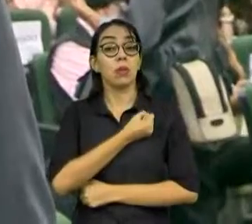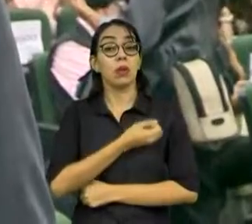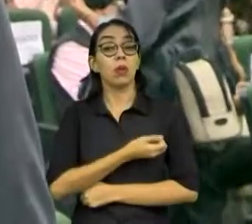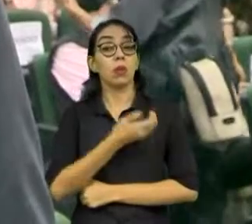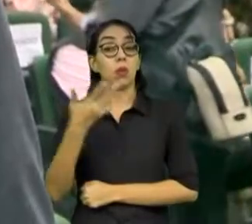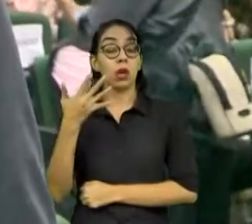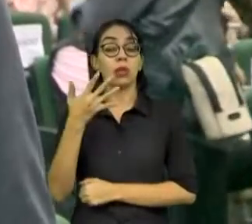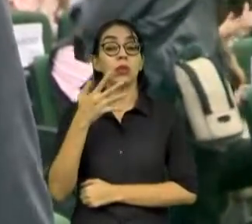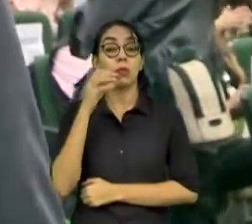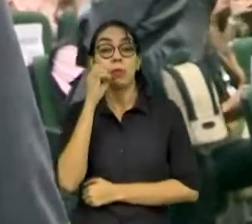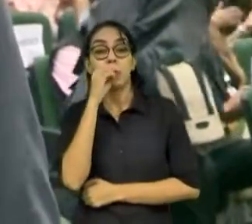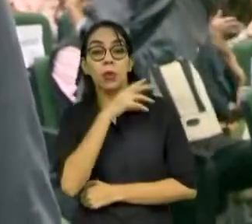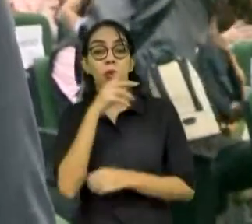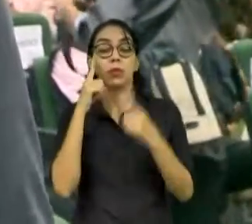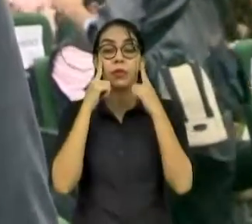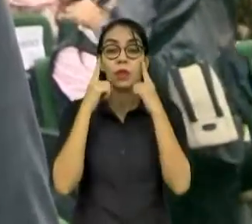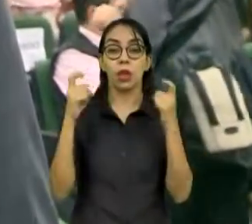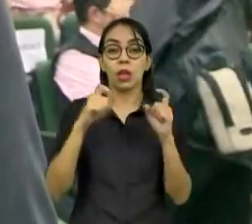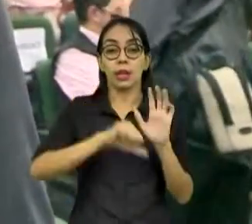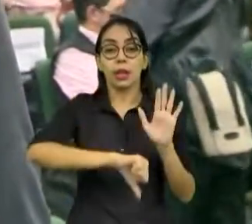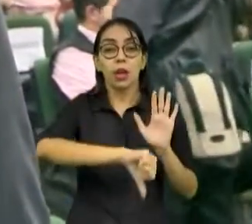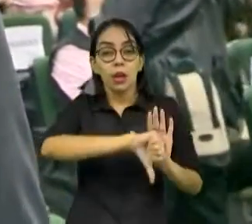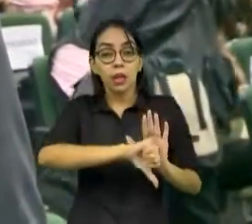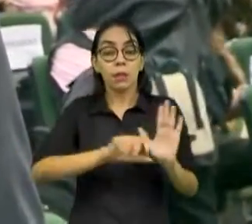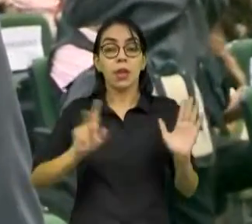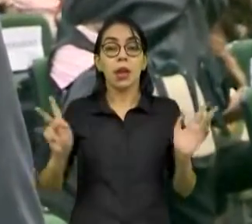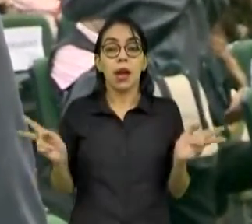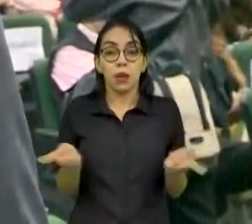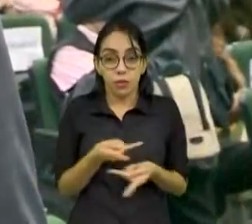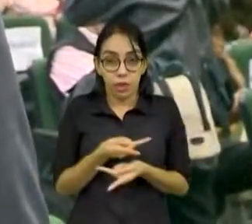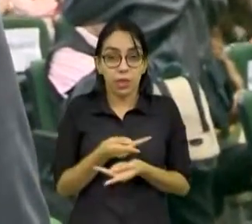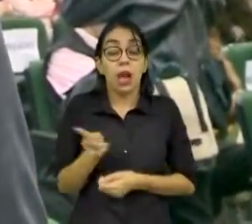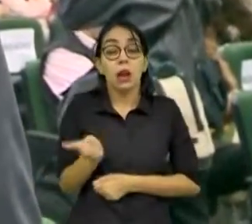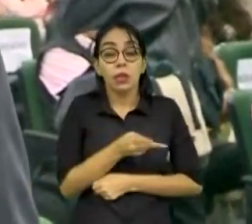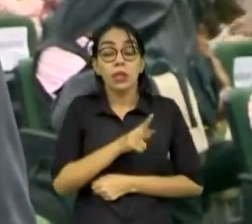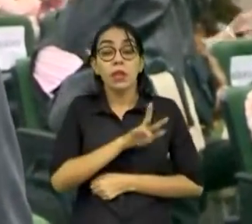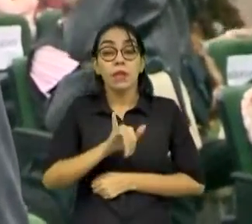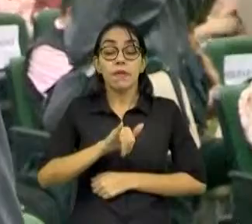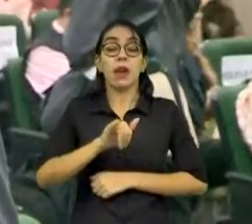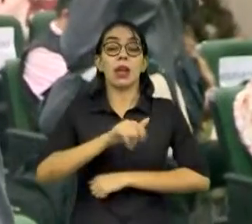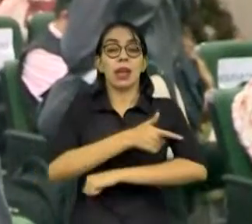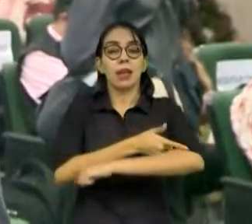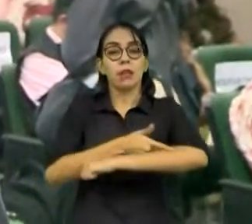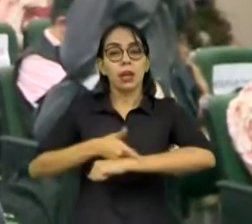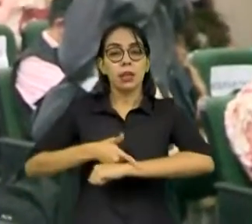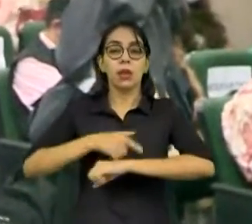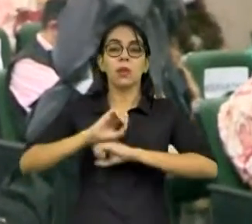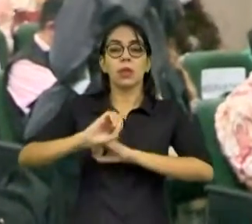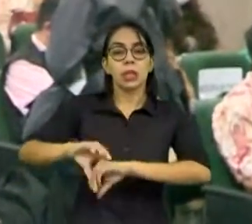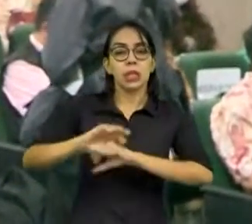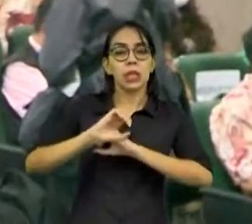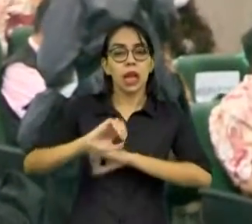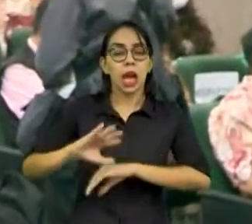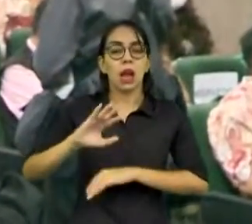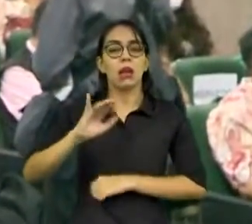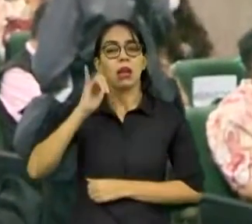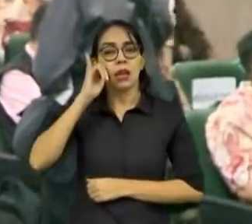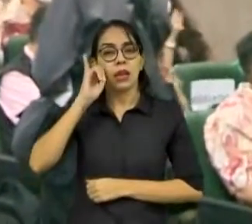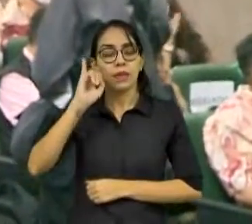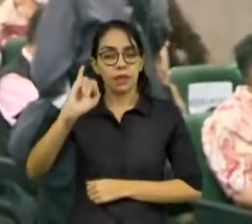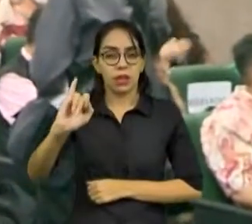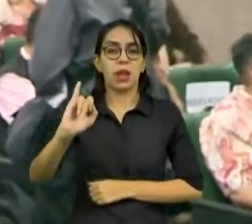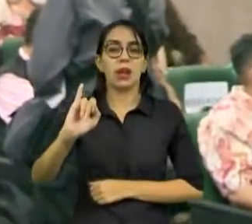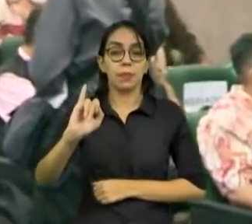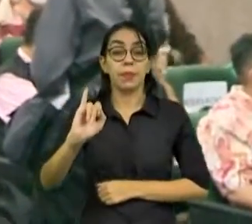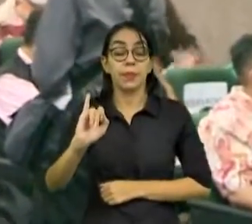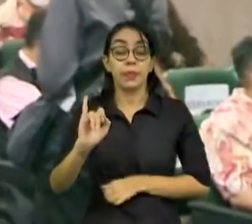que superar isso, mas também nós temos que avançar muito para garantir o direito à educação, em virtude dos preconceitos, direito à saúde, à